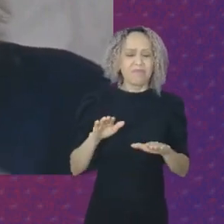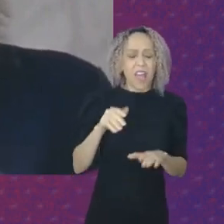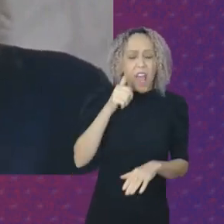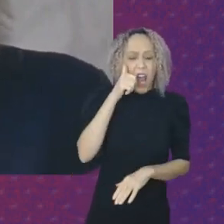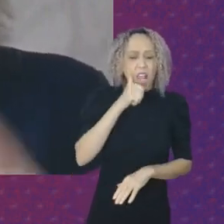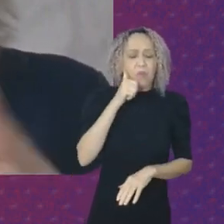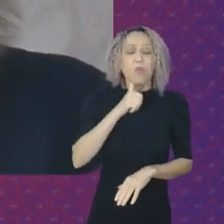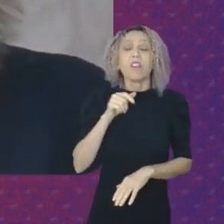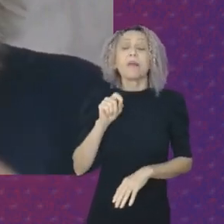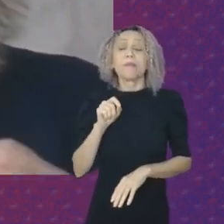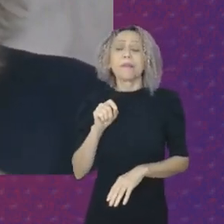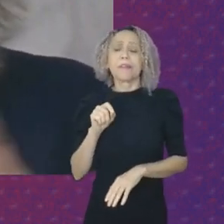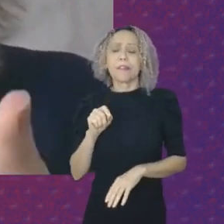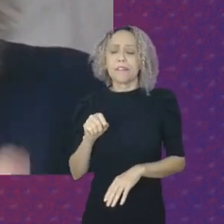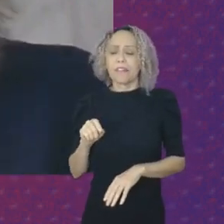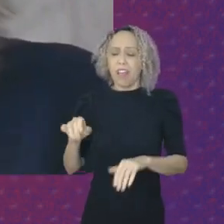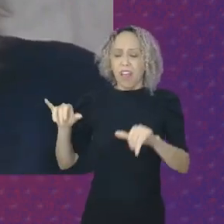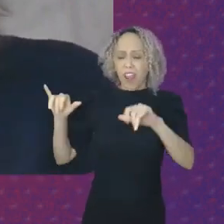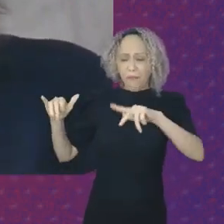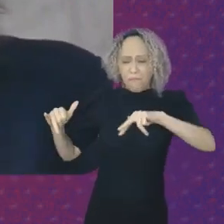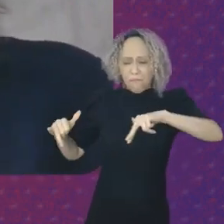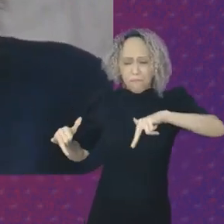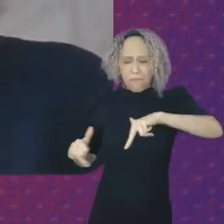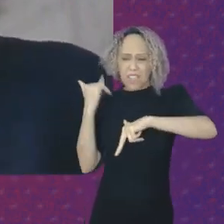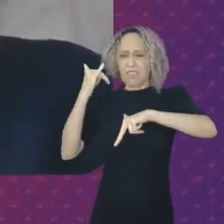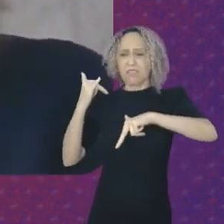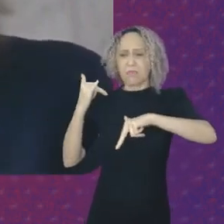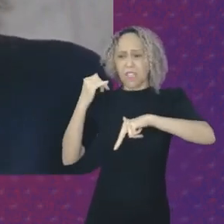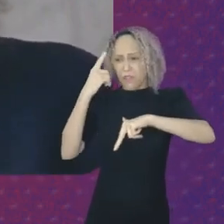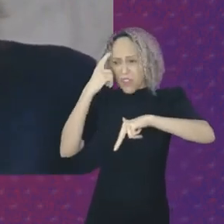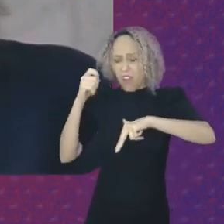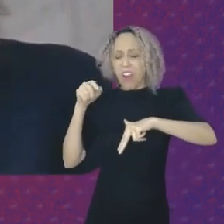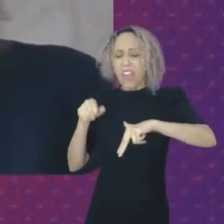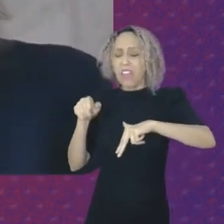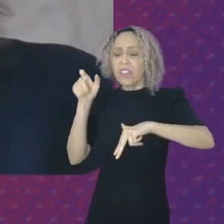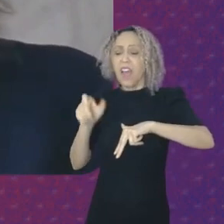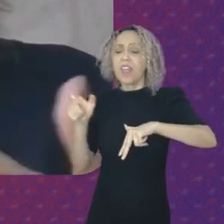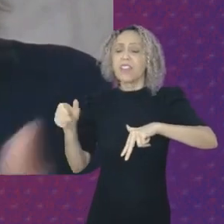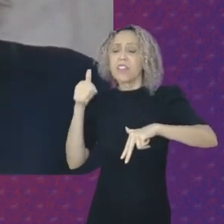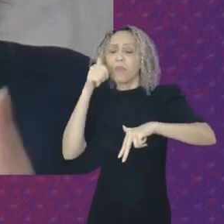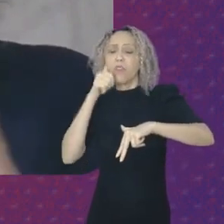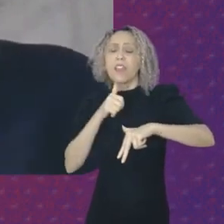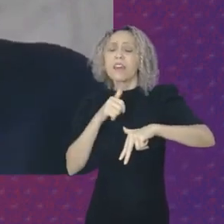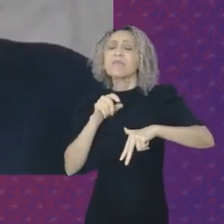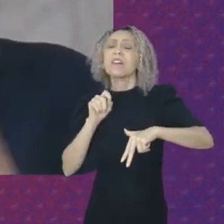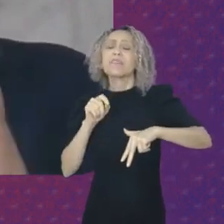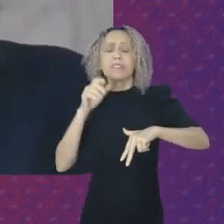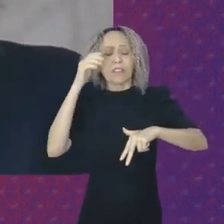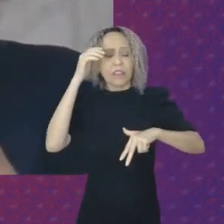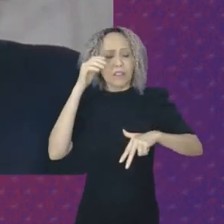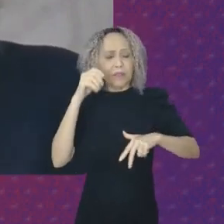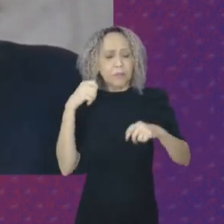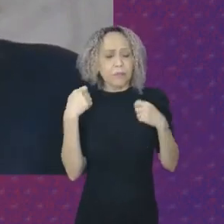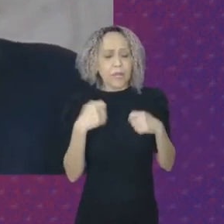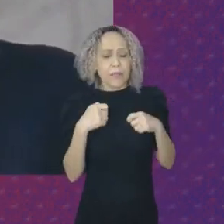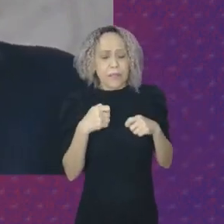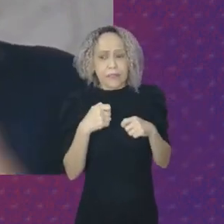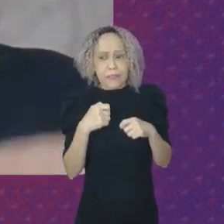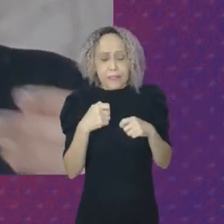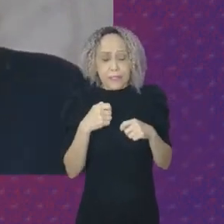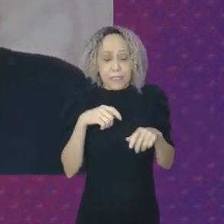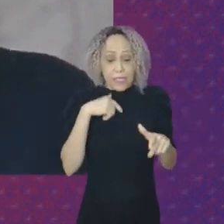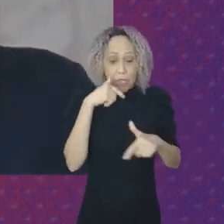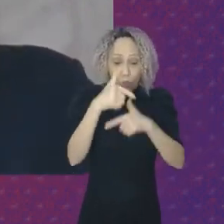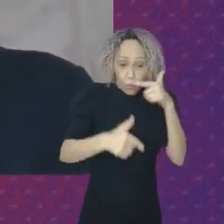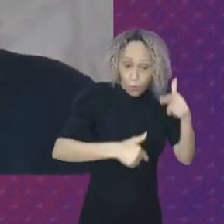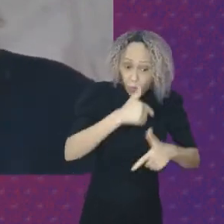porta para a mulher sair, romper com a situação de violência, para que essa situação de violência não se agrave